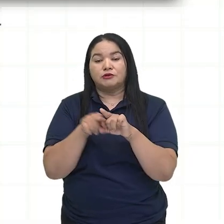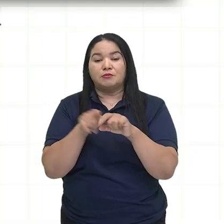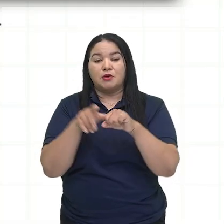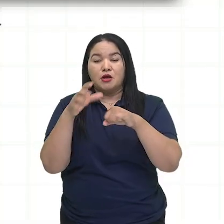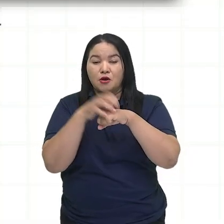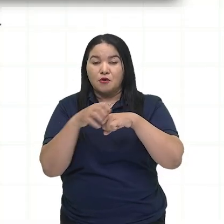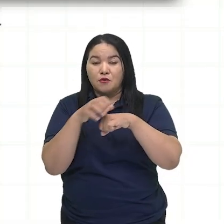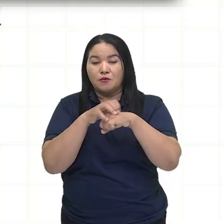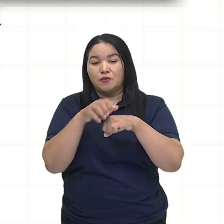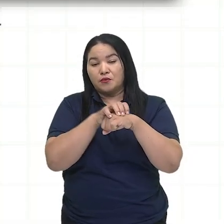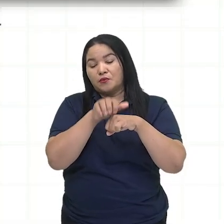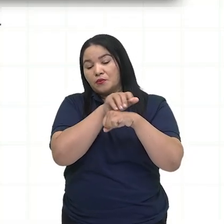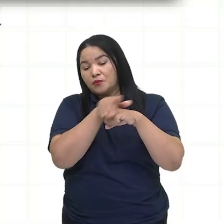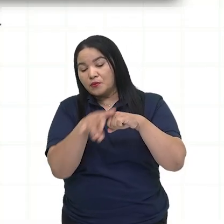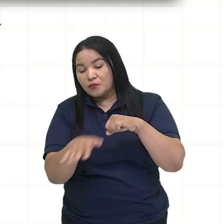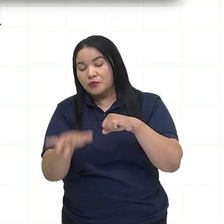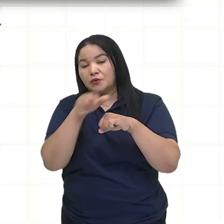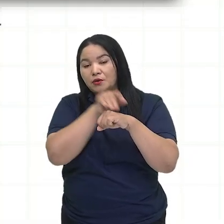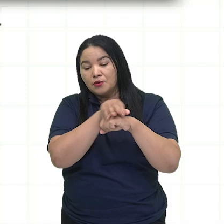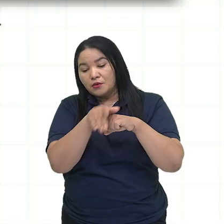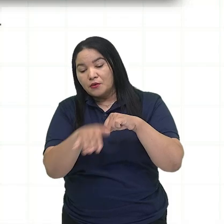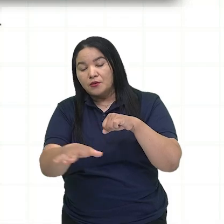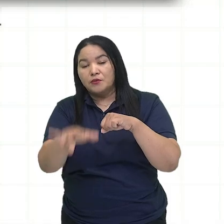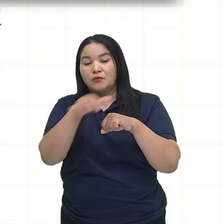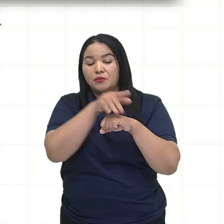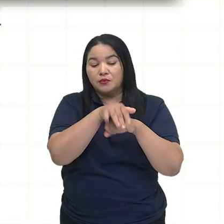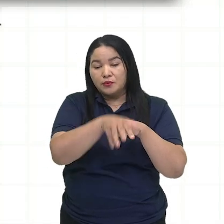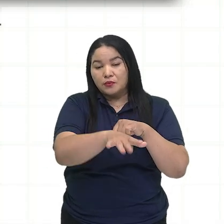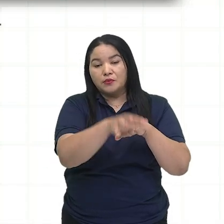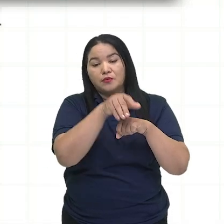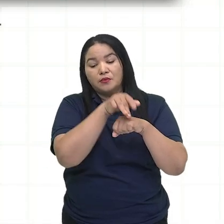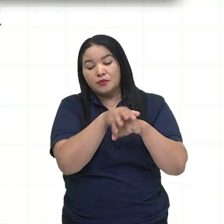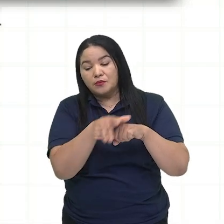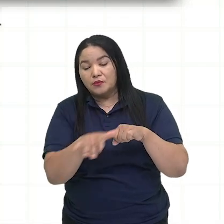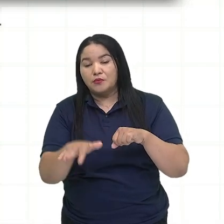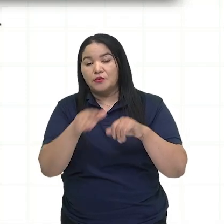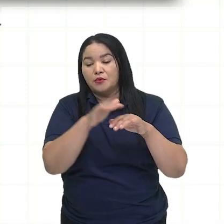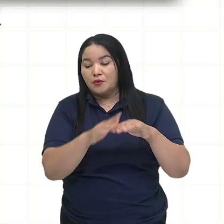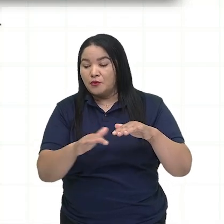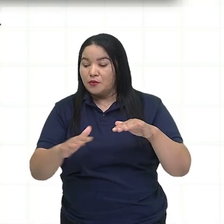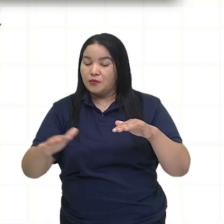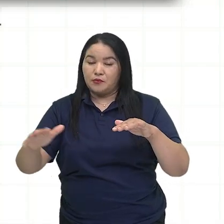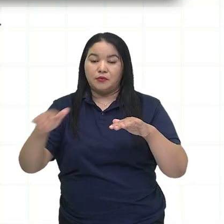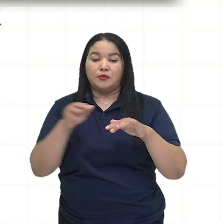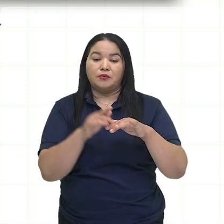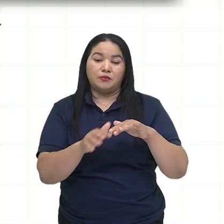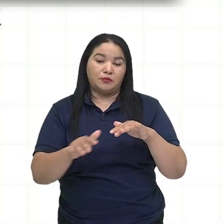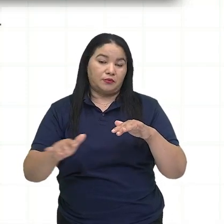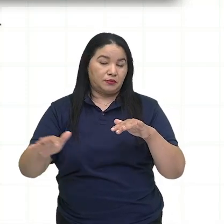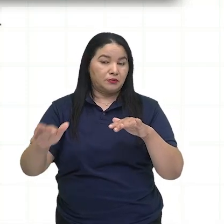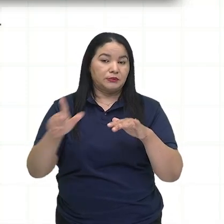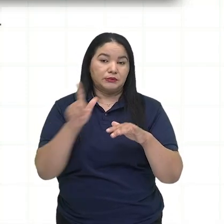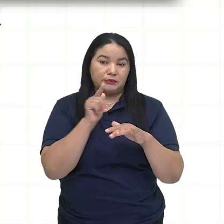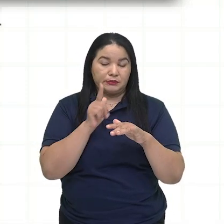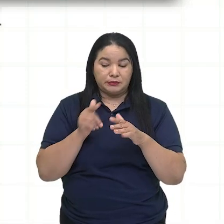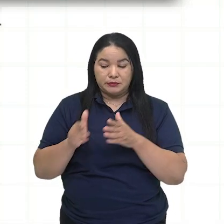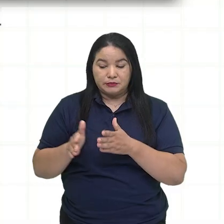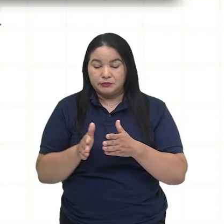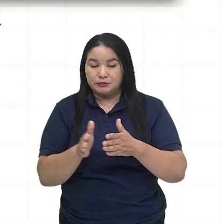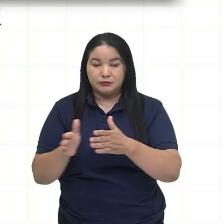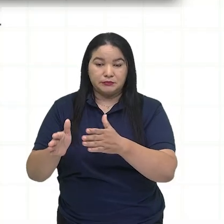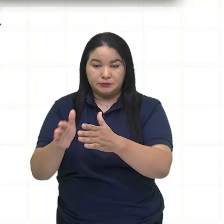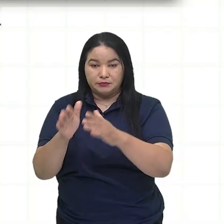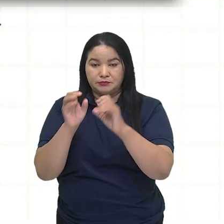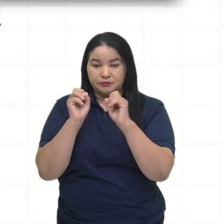os sedimentos aqui dos Andes e vai sendo depositado, né, ao longo do rio,